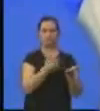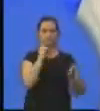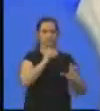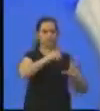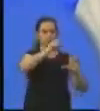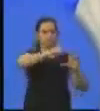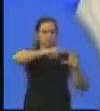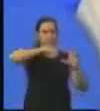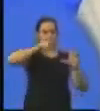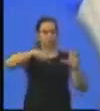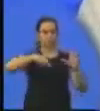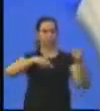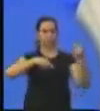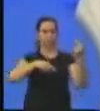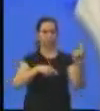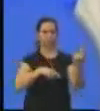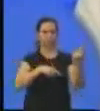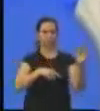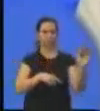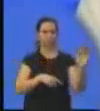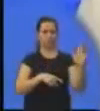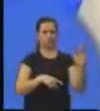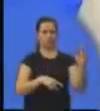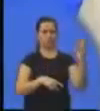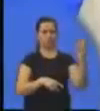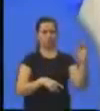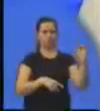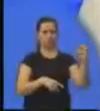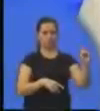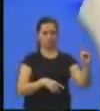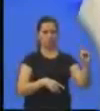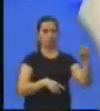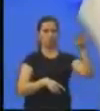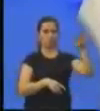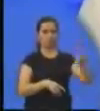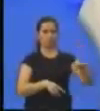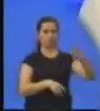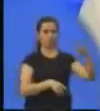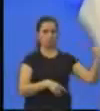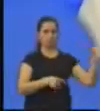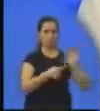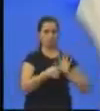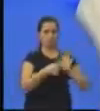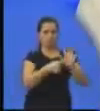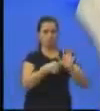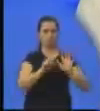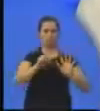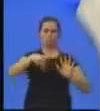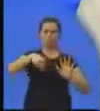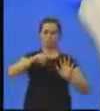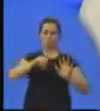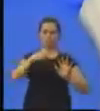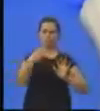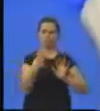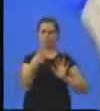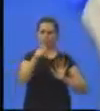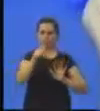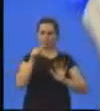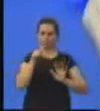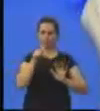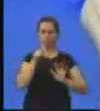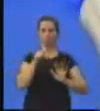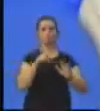duas funções. Na tabela é apresentado o seno de 2x. Para cada x, eu